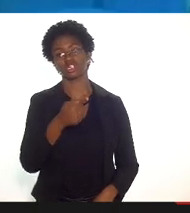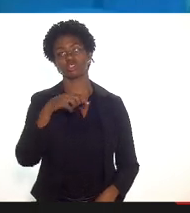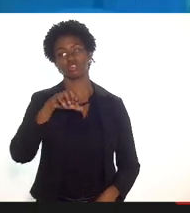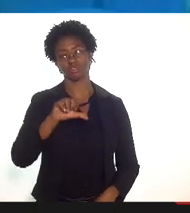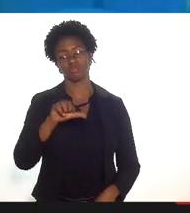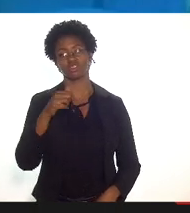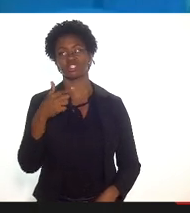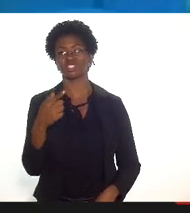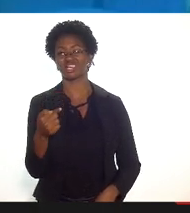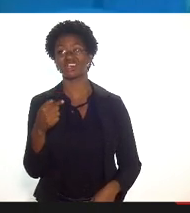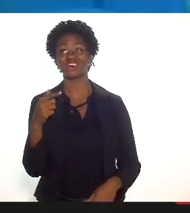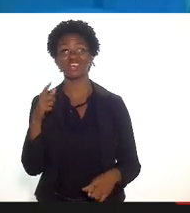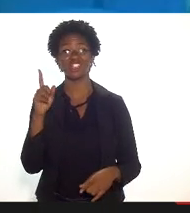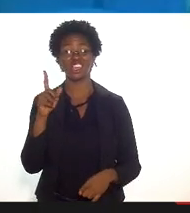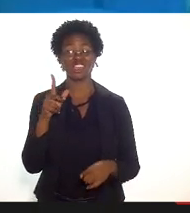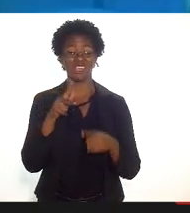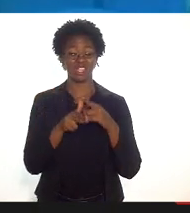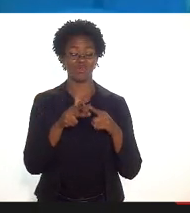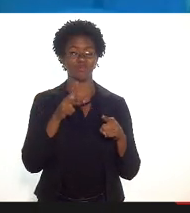797 leitos impedidos.